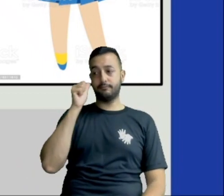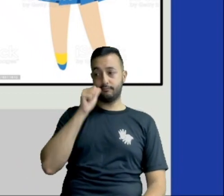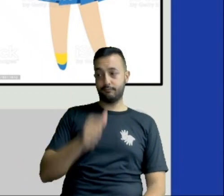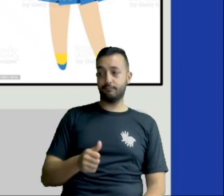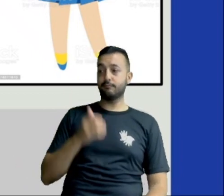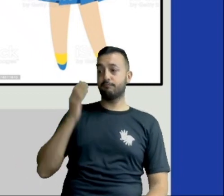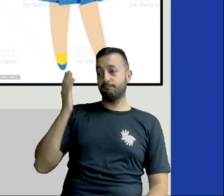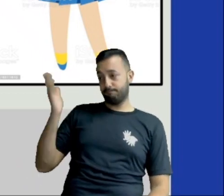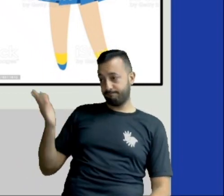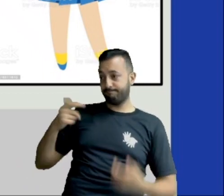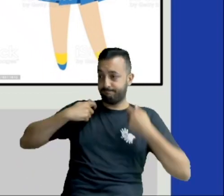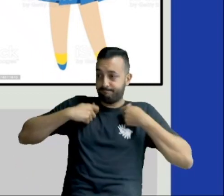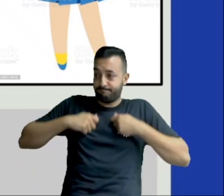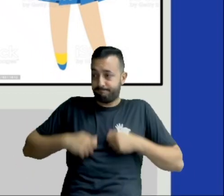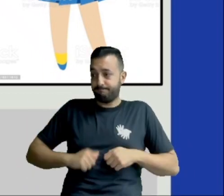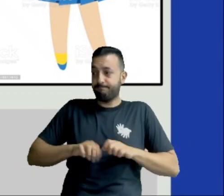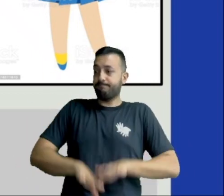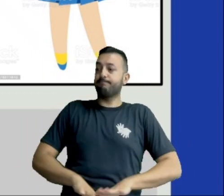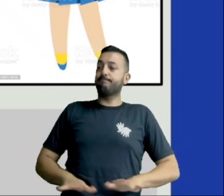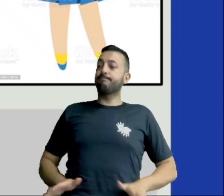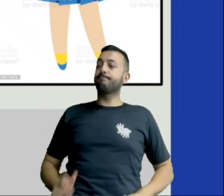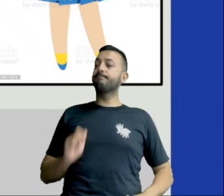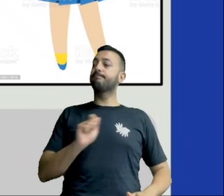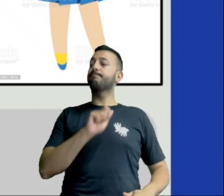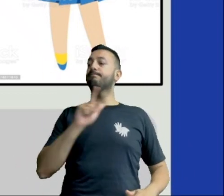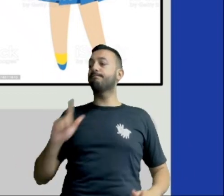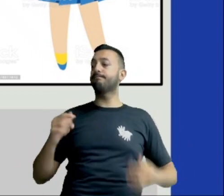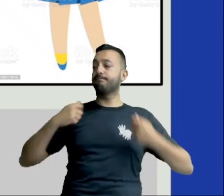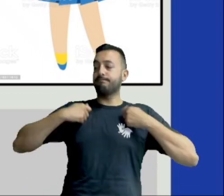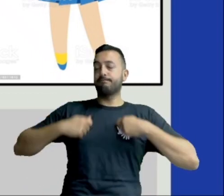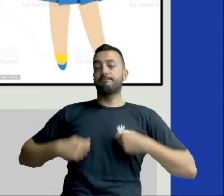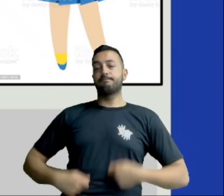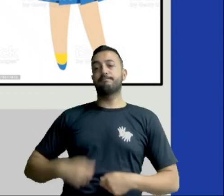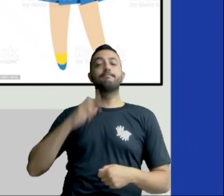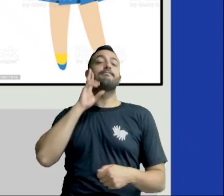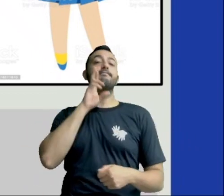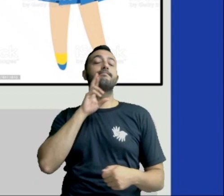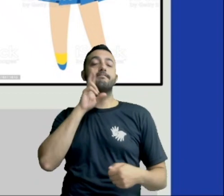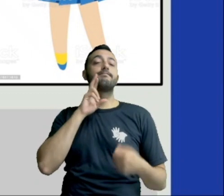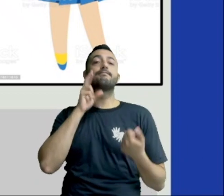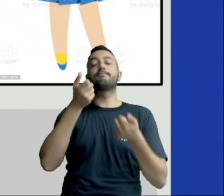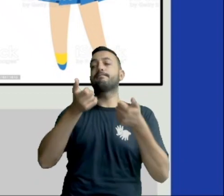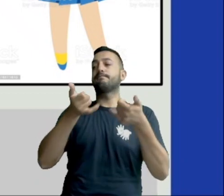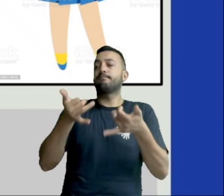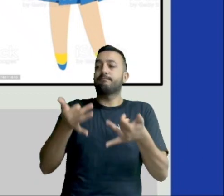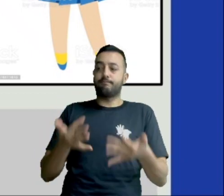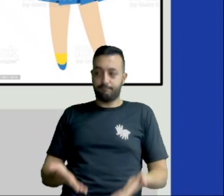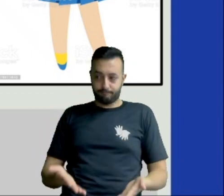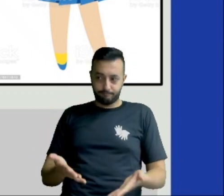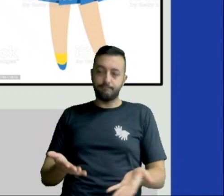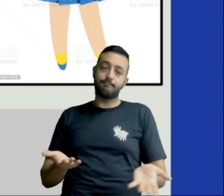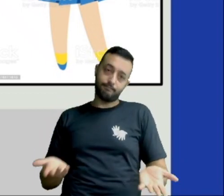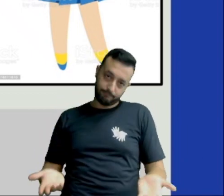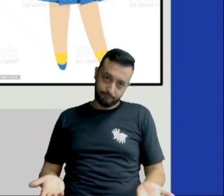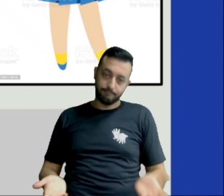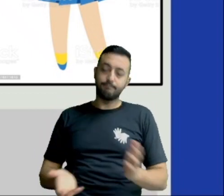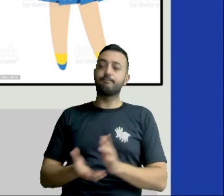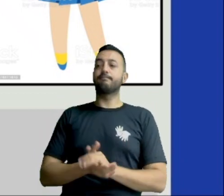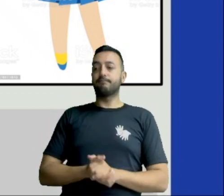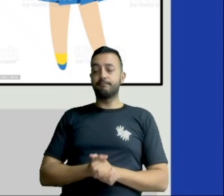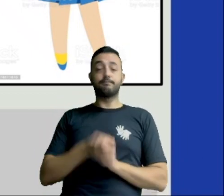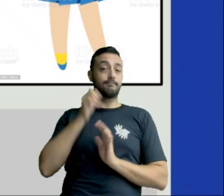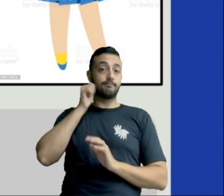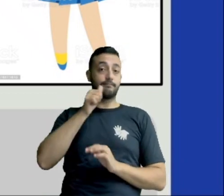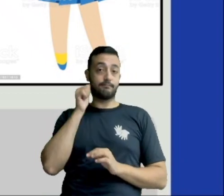a blue skirt and pink t-shirt. Descrevendo aí essa imagem. Dizendo que ela veste uma saia